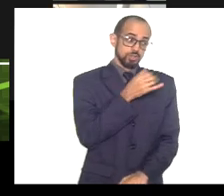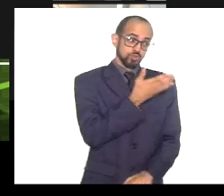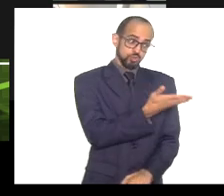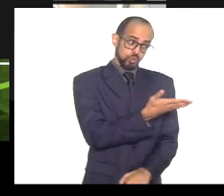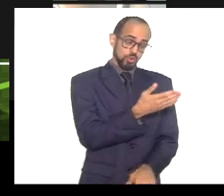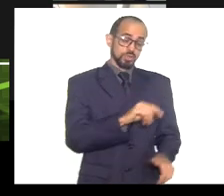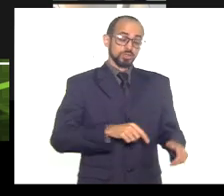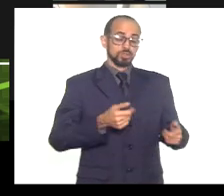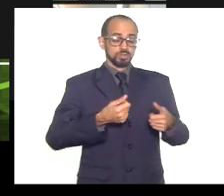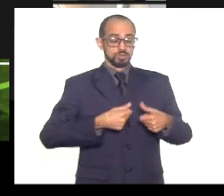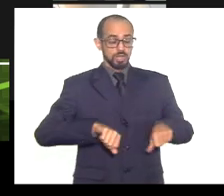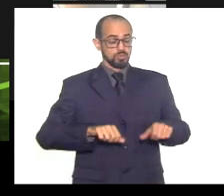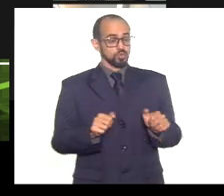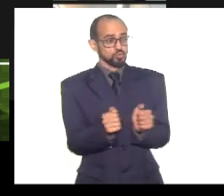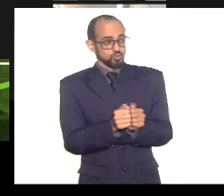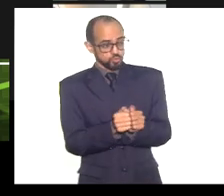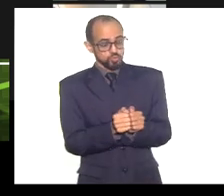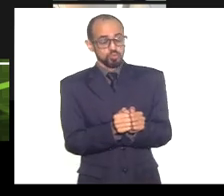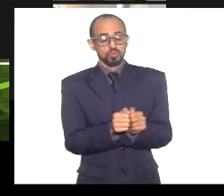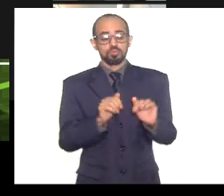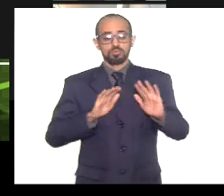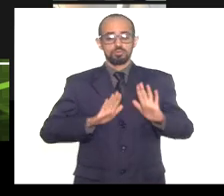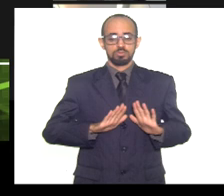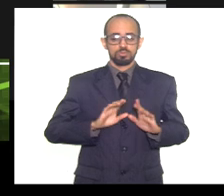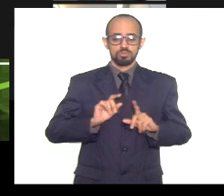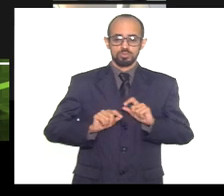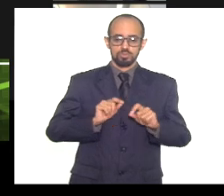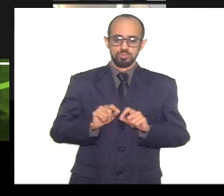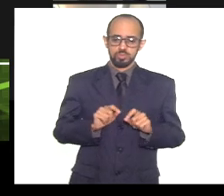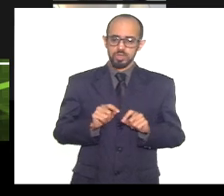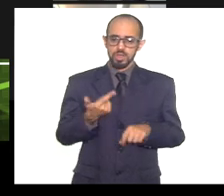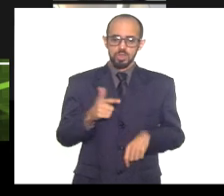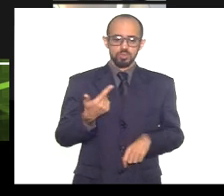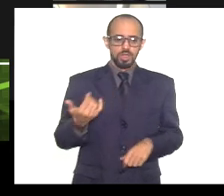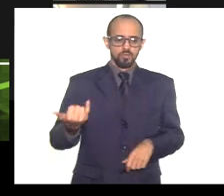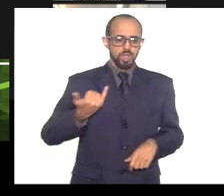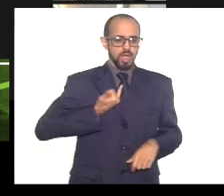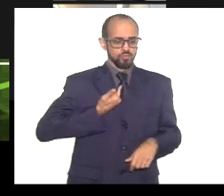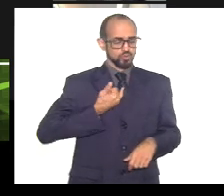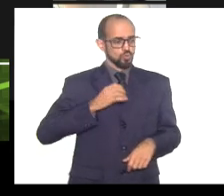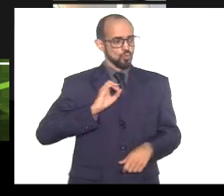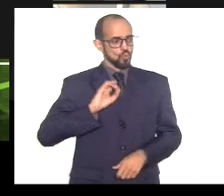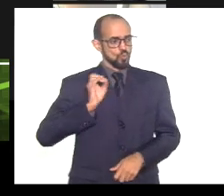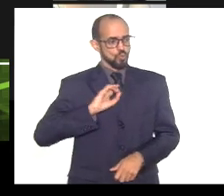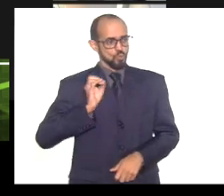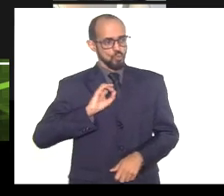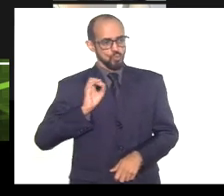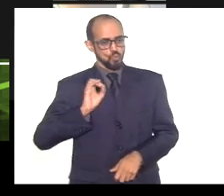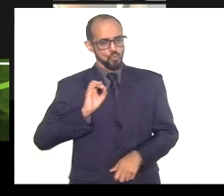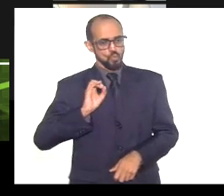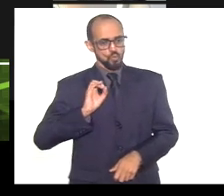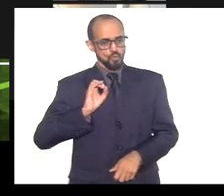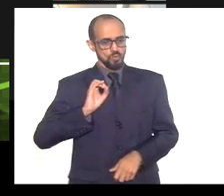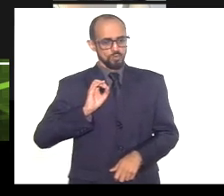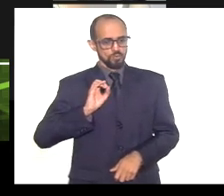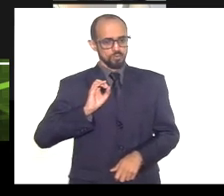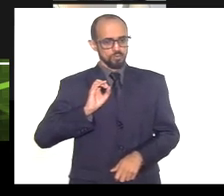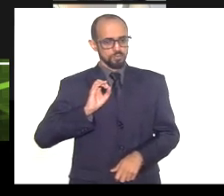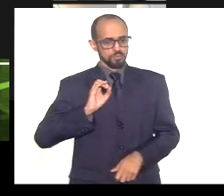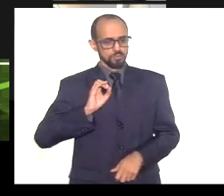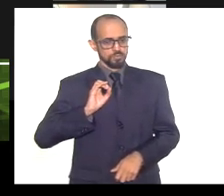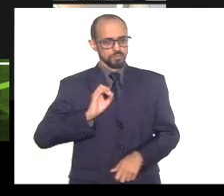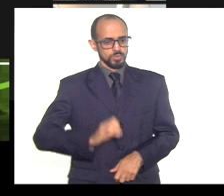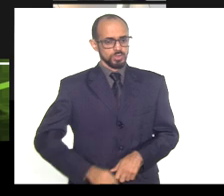ano de 2016. Sem prévia comunicação e de uma vez